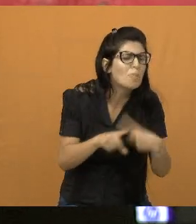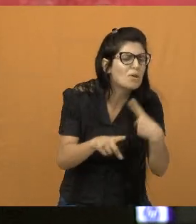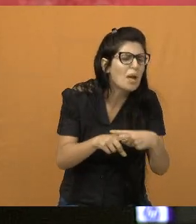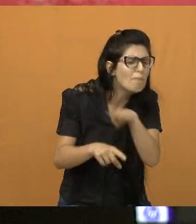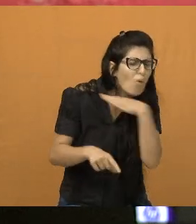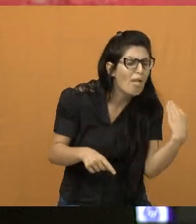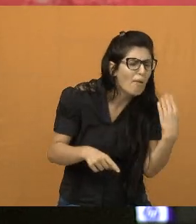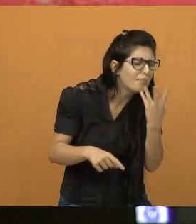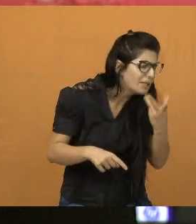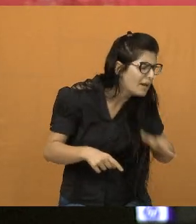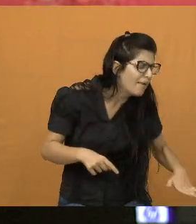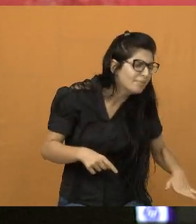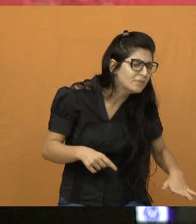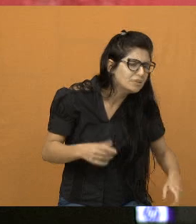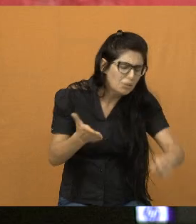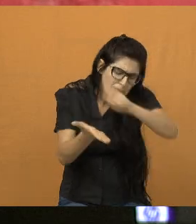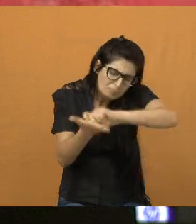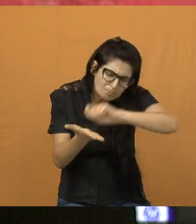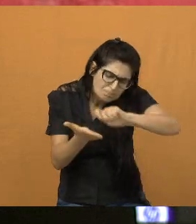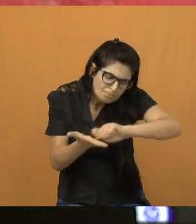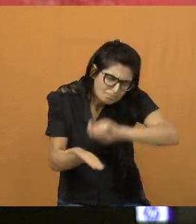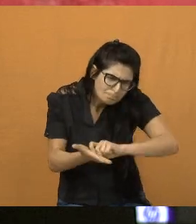registram os casos e vão